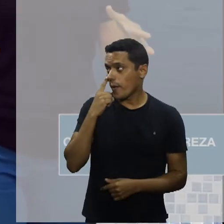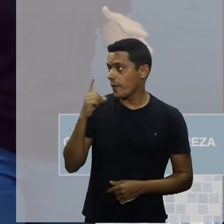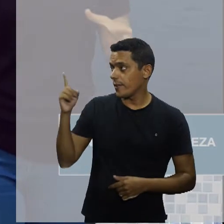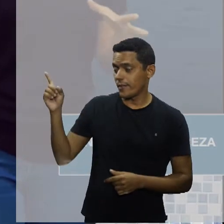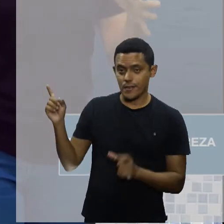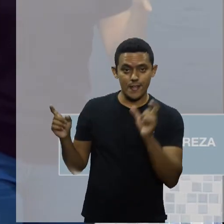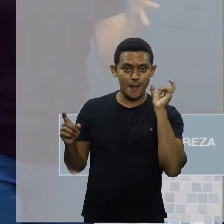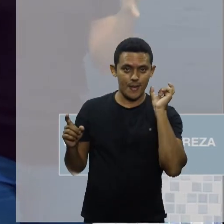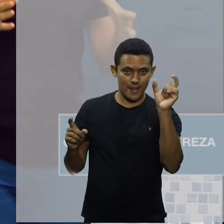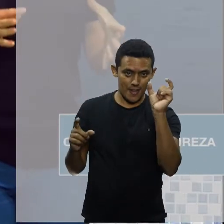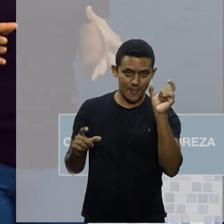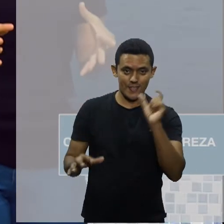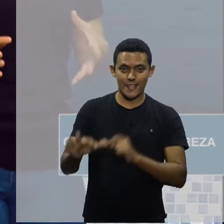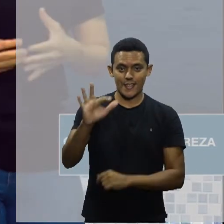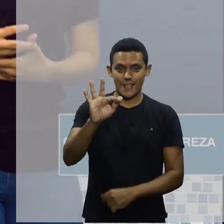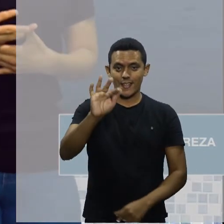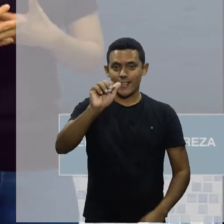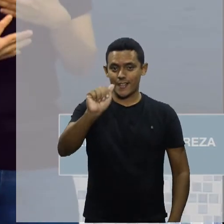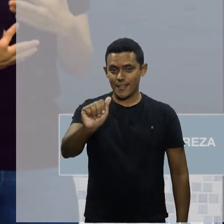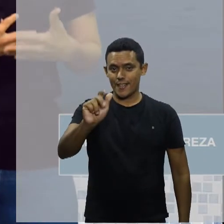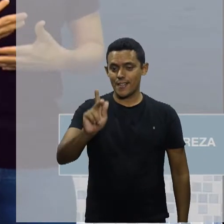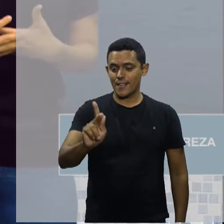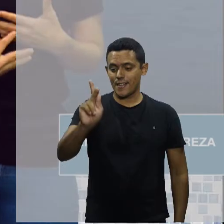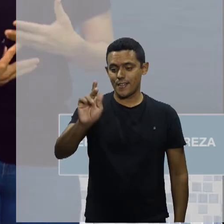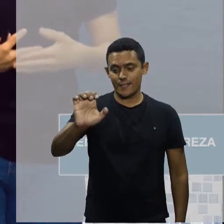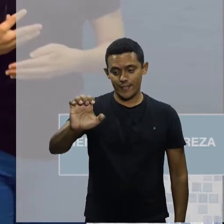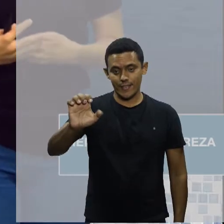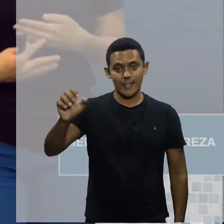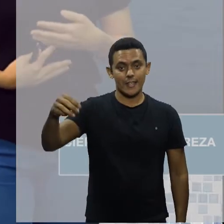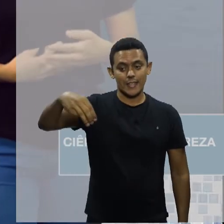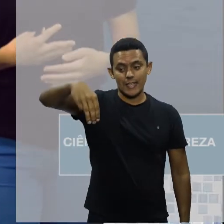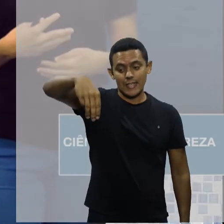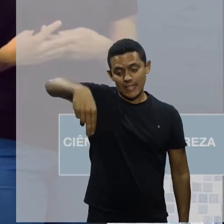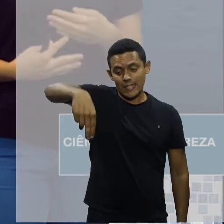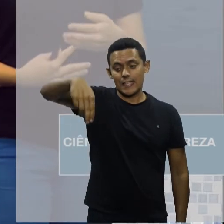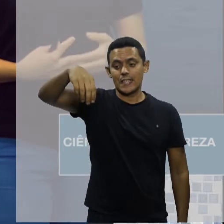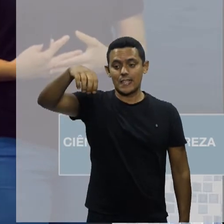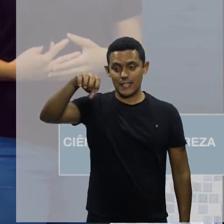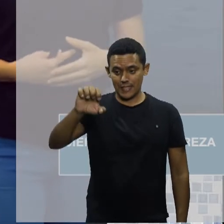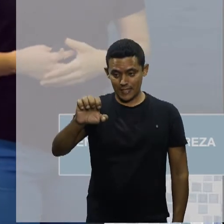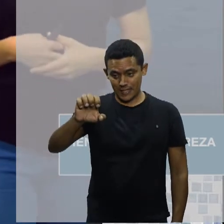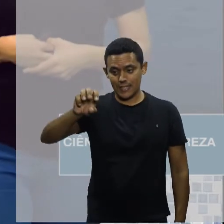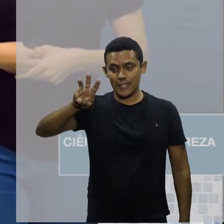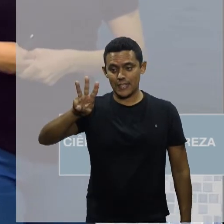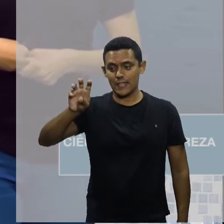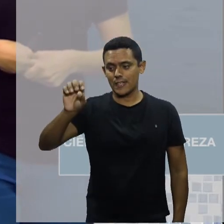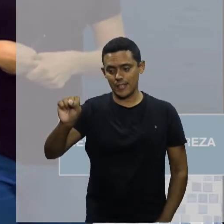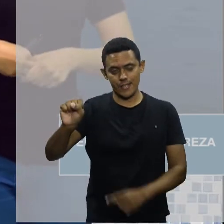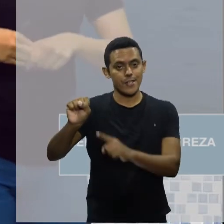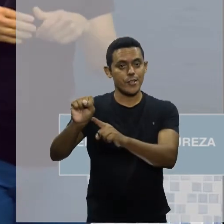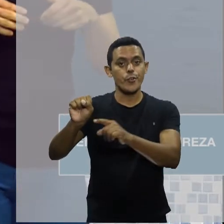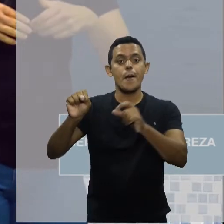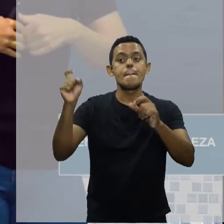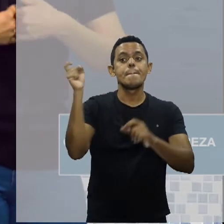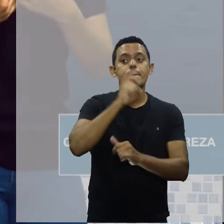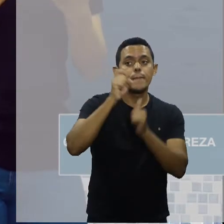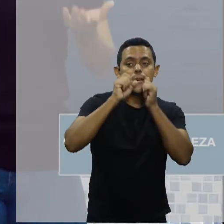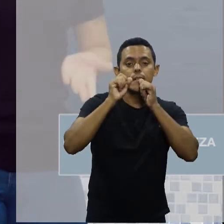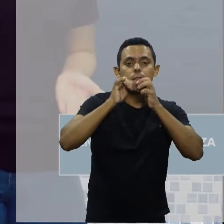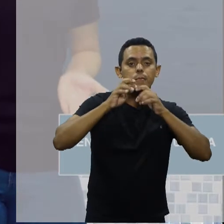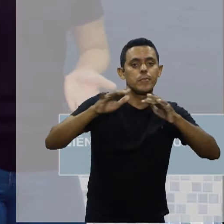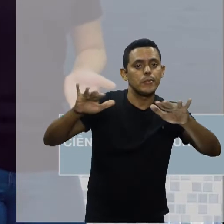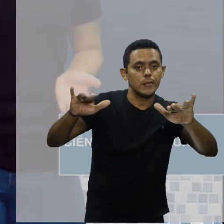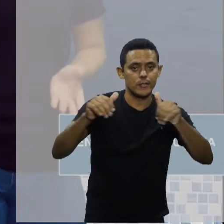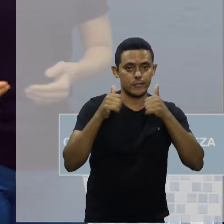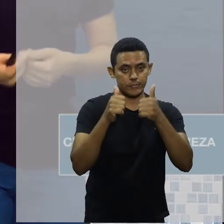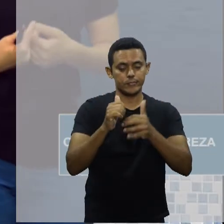fake news, tá? Tudo isso aí foram as notícias que rolaram na internet através das redes sociais a respeito da